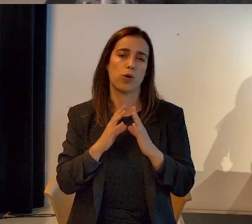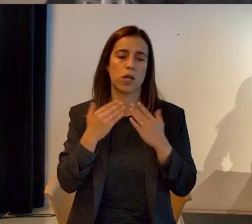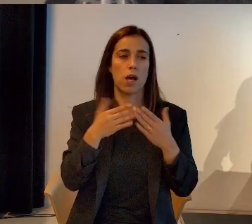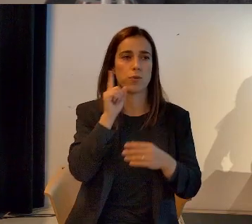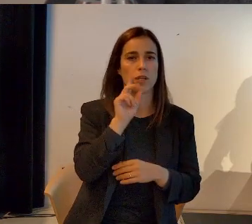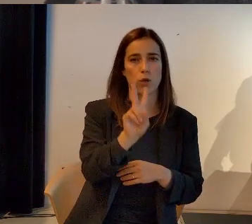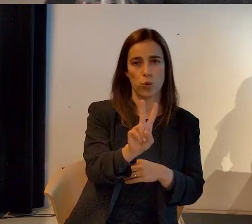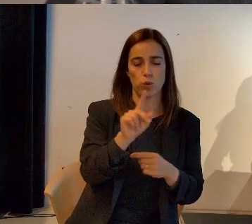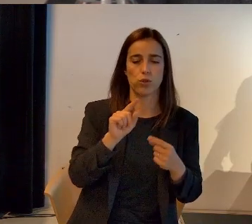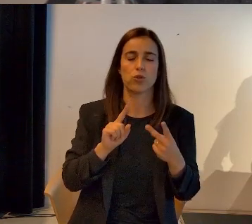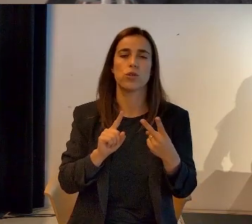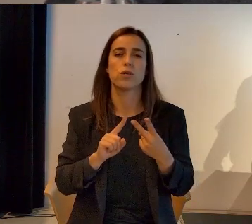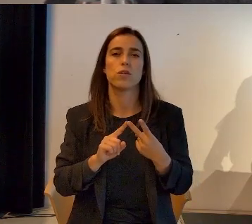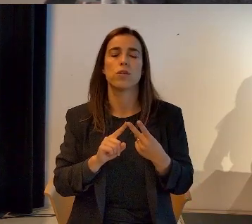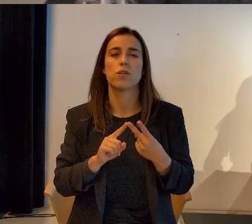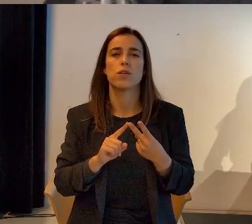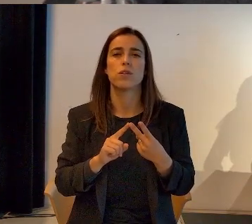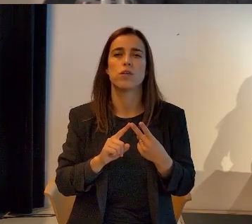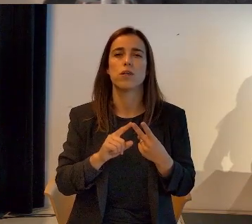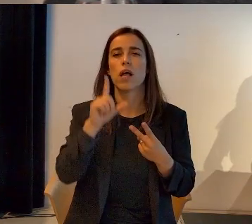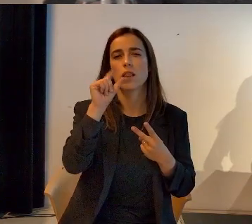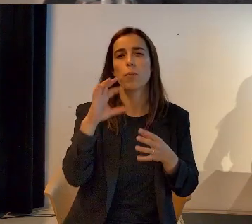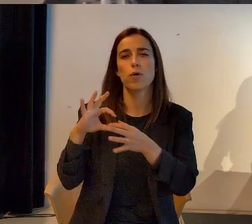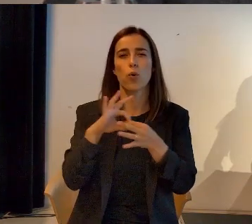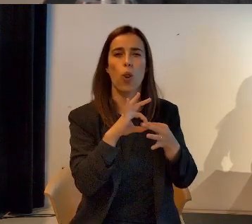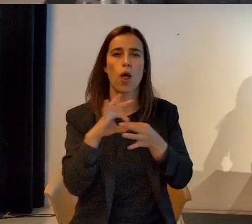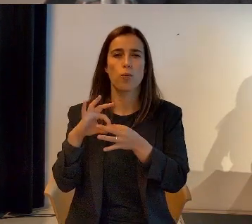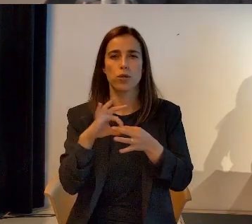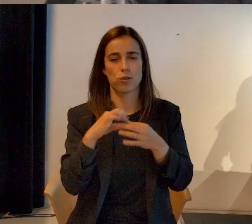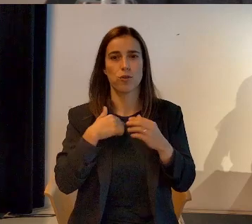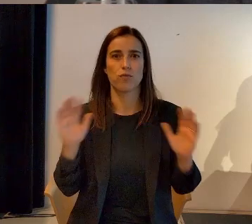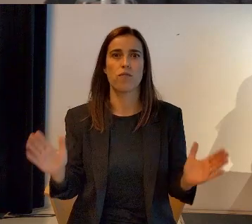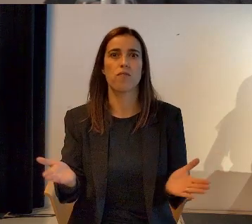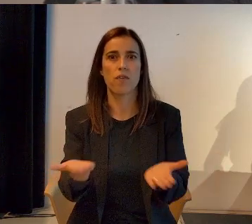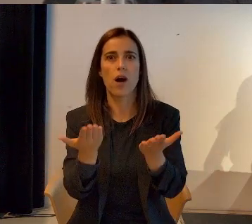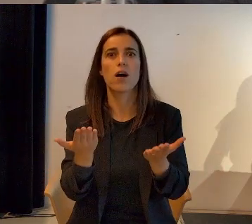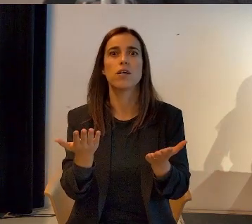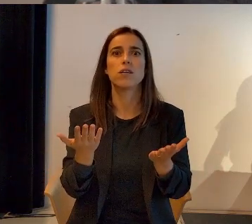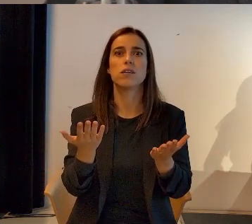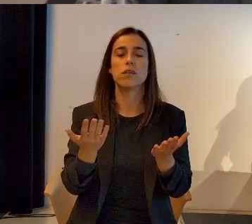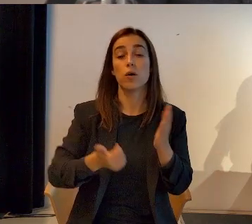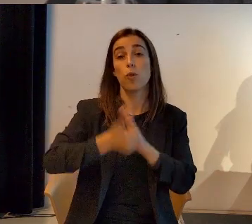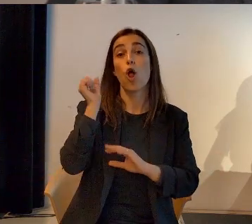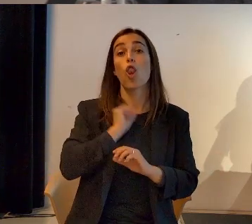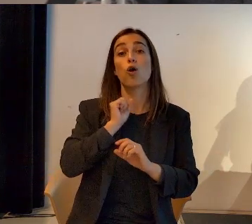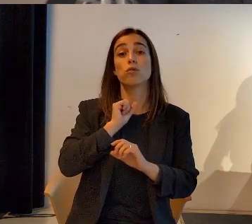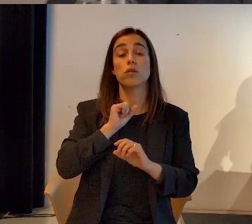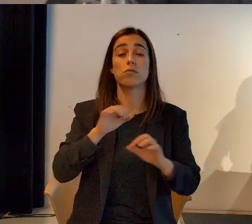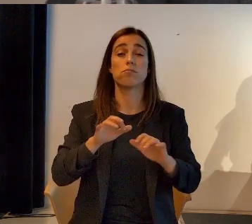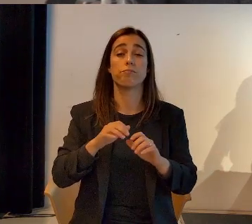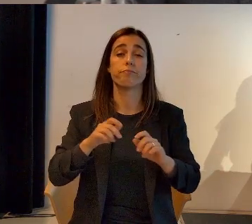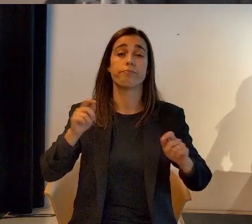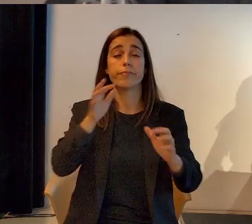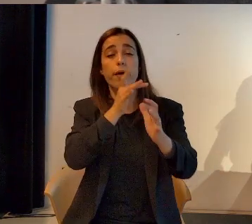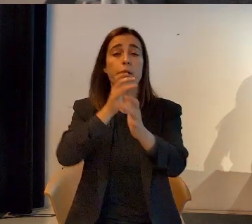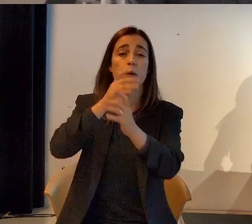depois teremos aqui mais umas daquelas parcerias que nós fazemos e que incentivamos, que é a promoção também daquilo que melhor temos, as nossas bandas filarmónicas,